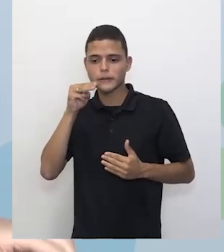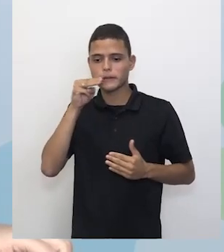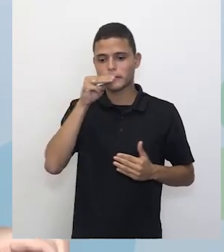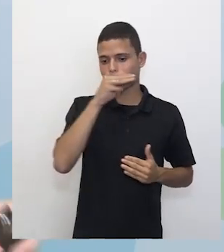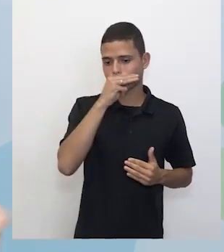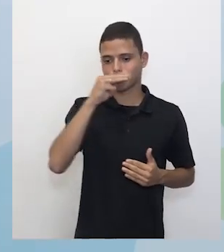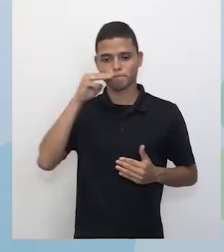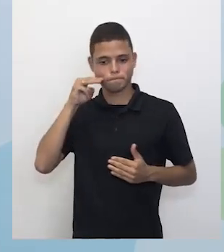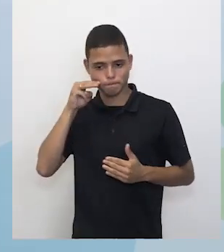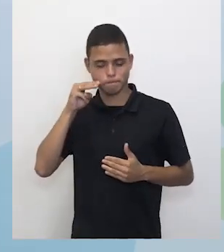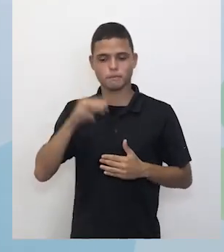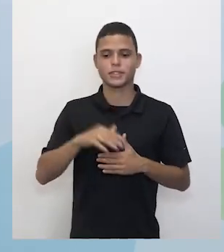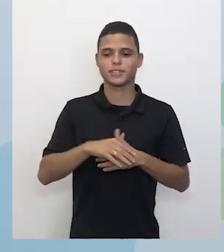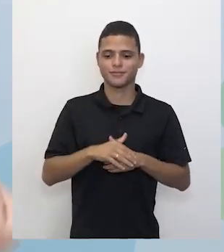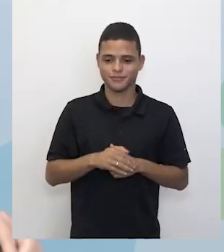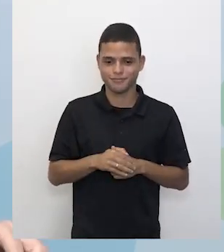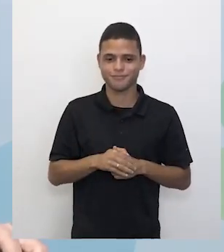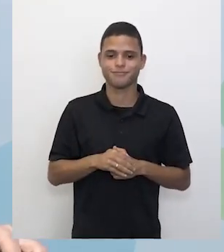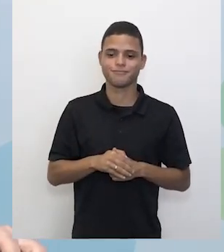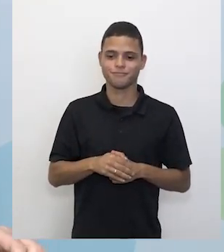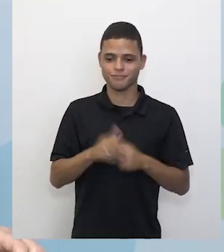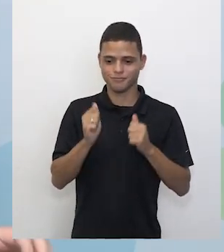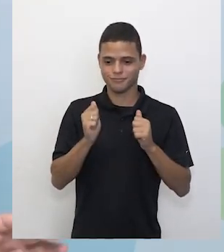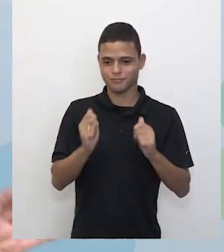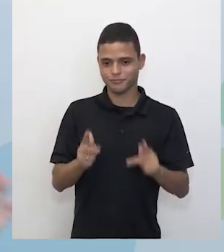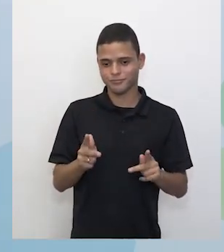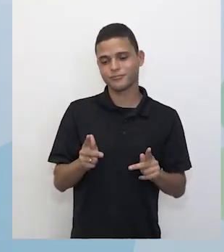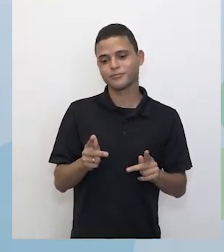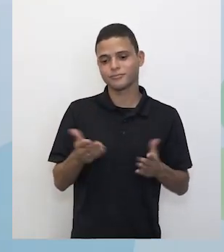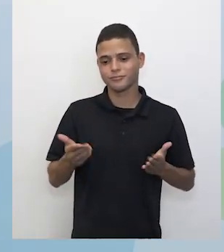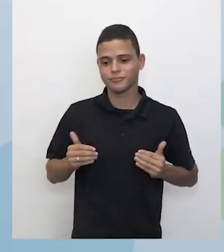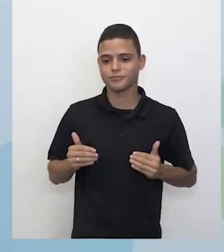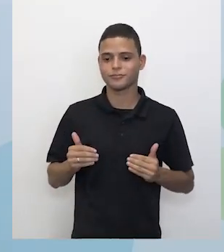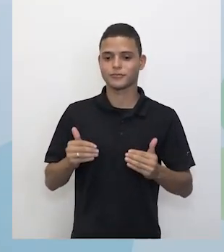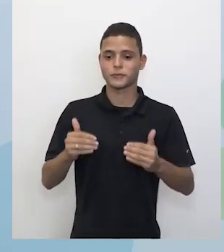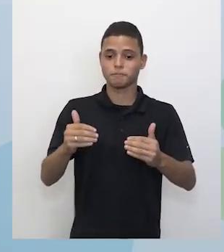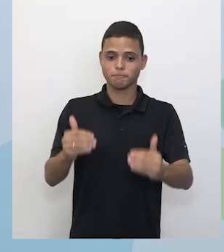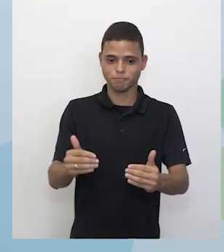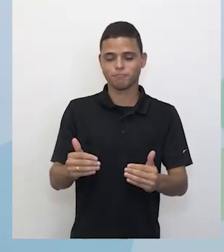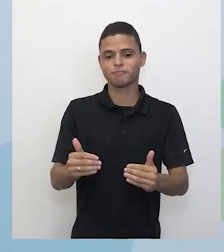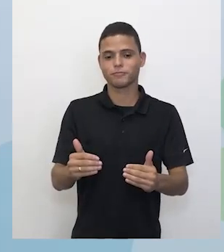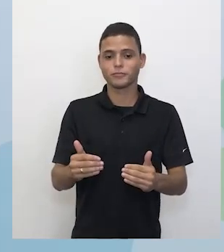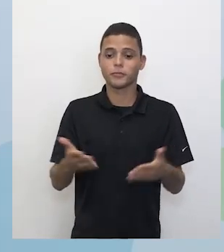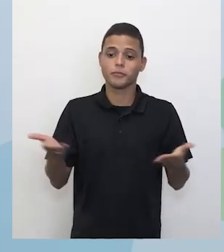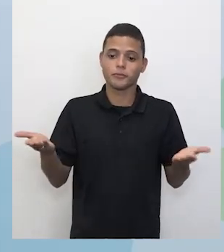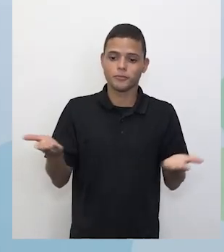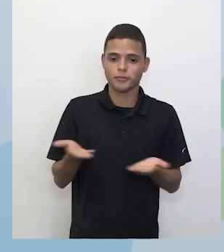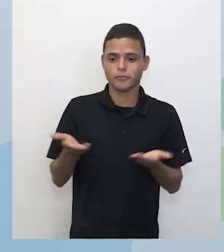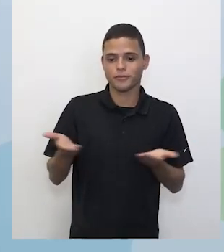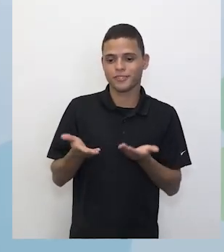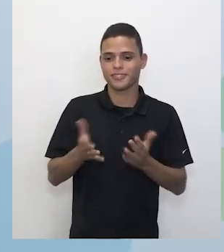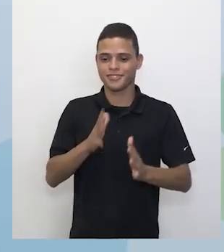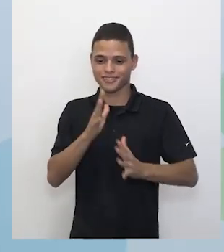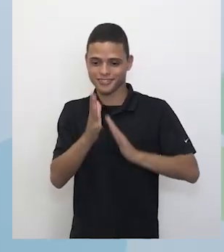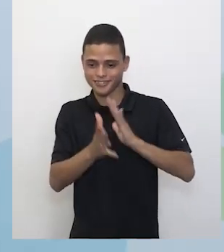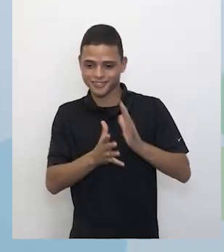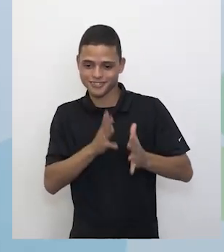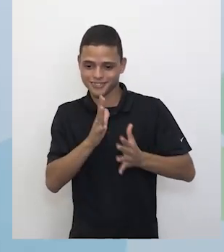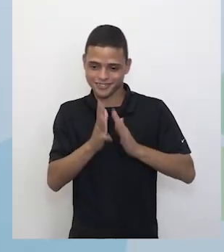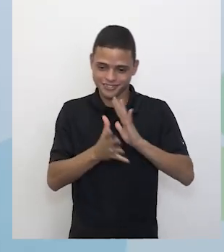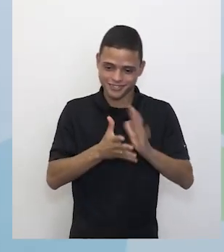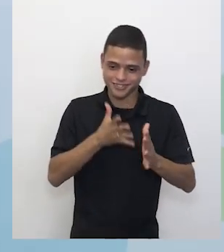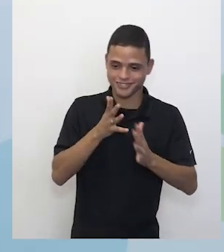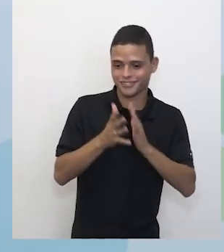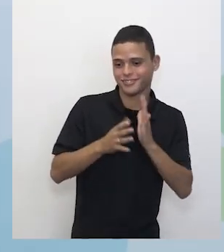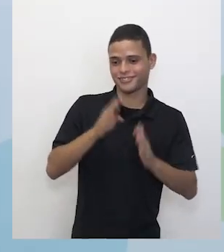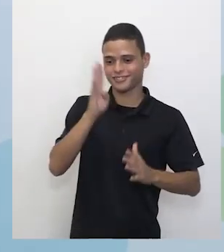Belezinha? Seguimos juntos, então. É chegado o nosso momento Libras, a nossa língua brasileira